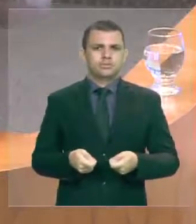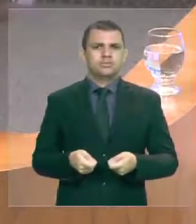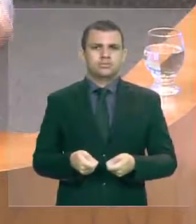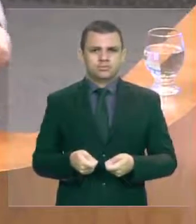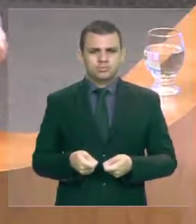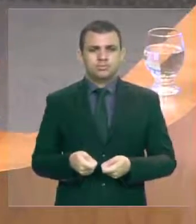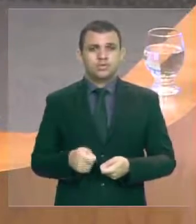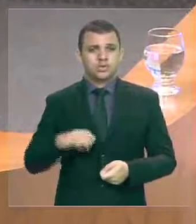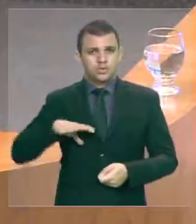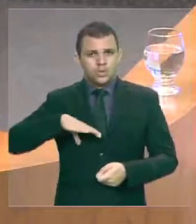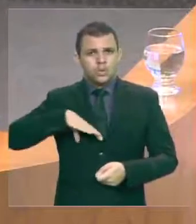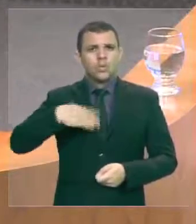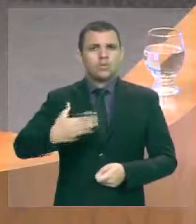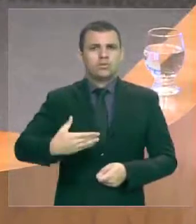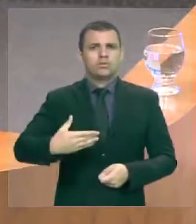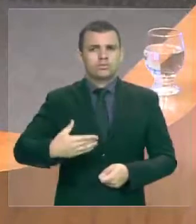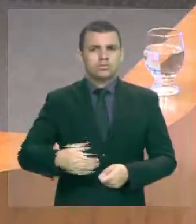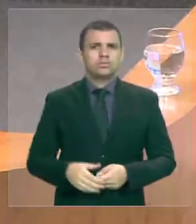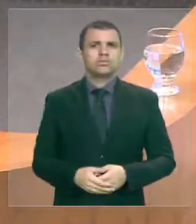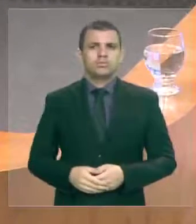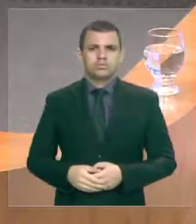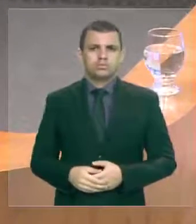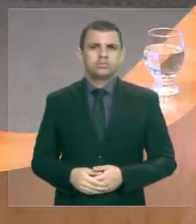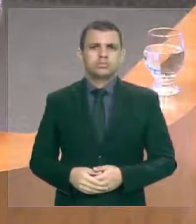com coragem,